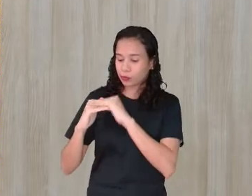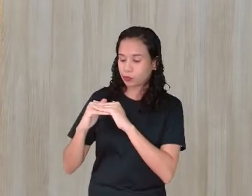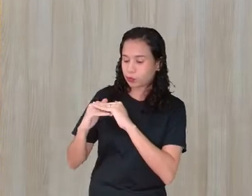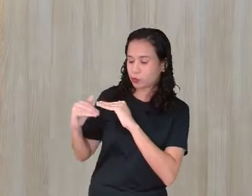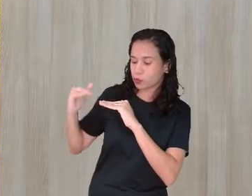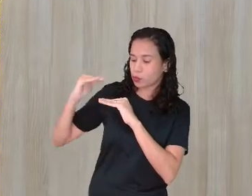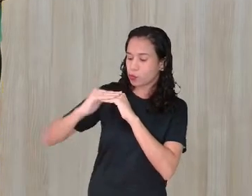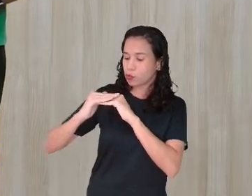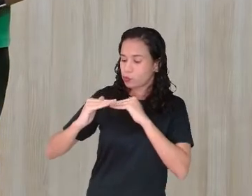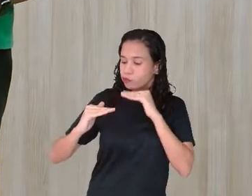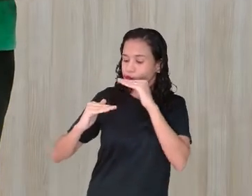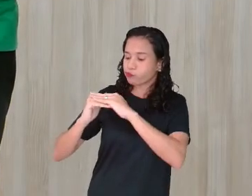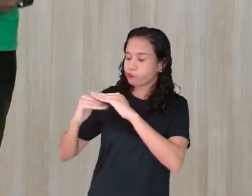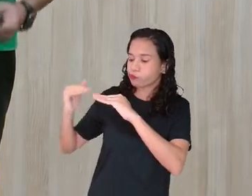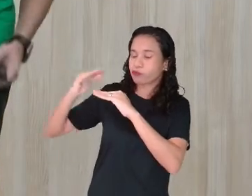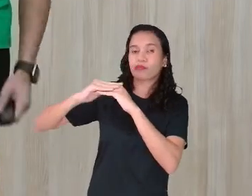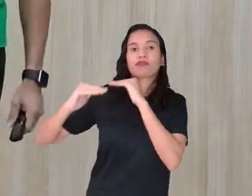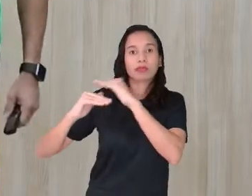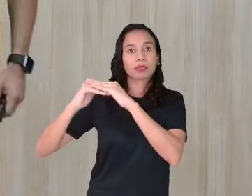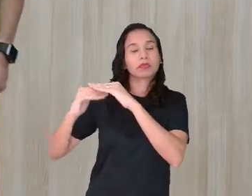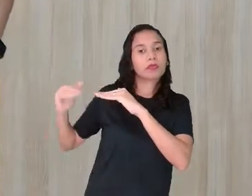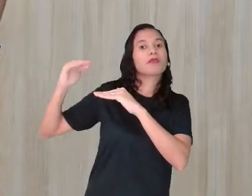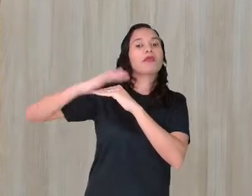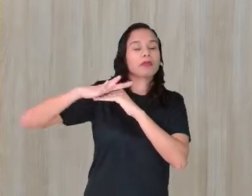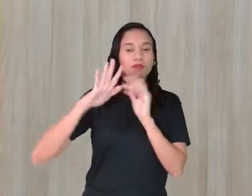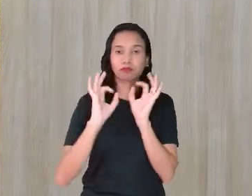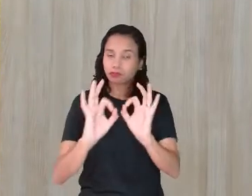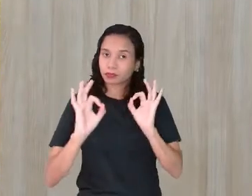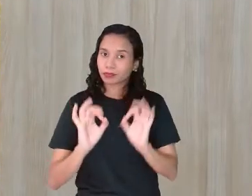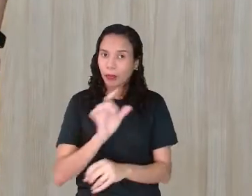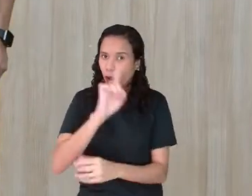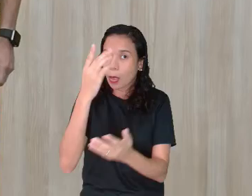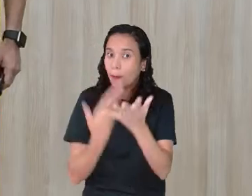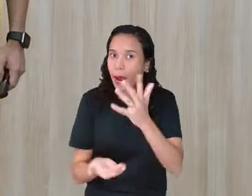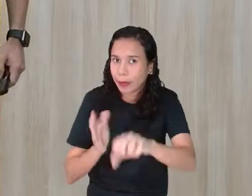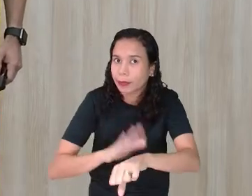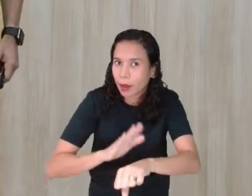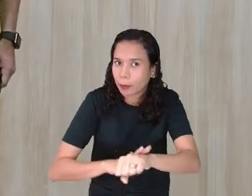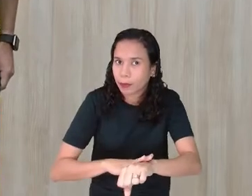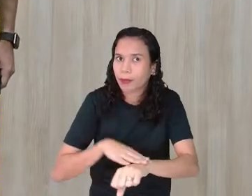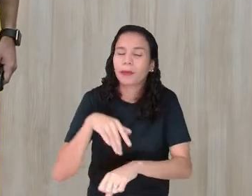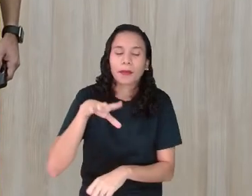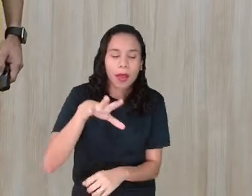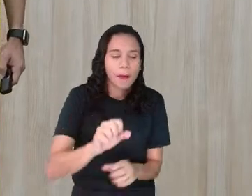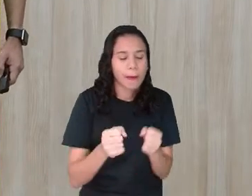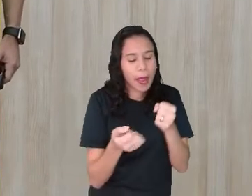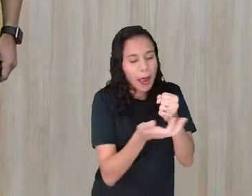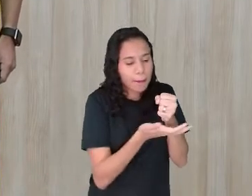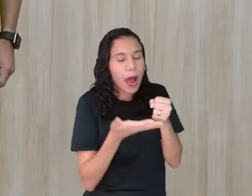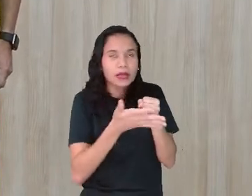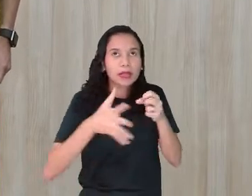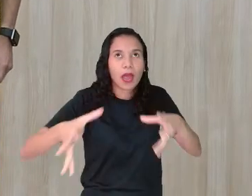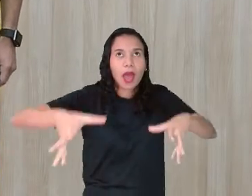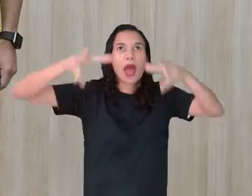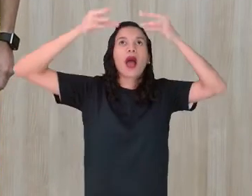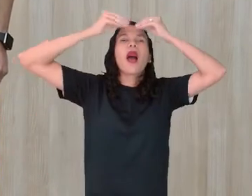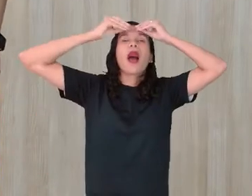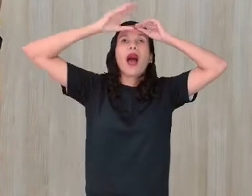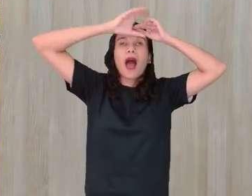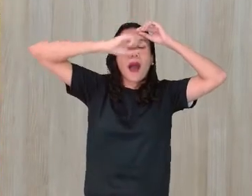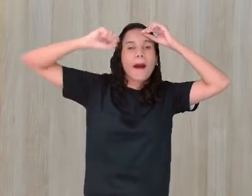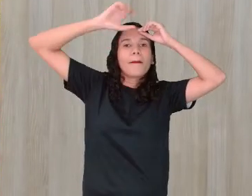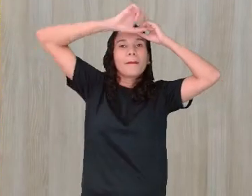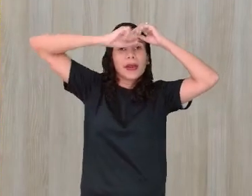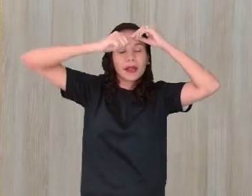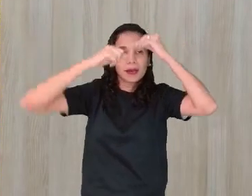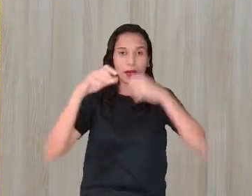eles são revistos, mas com um nível um pouco maior. Então, não perde tempo de pegar já a base dos assuntos, para quando você chegar